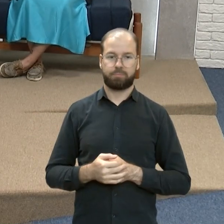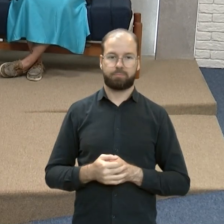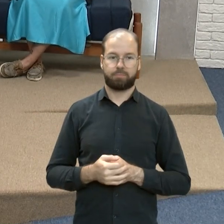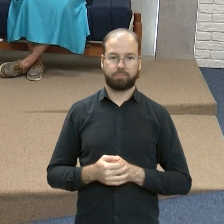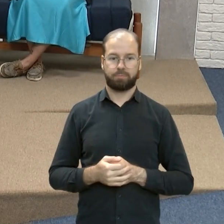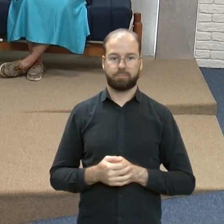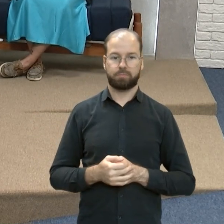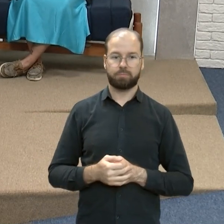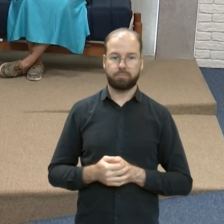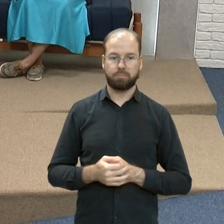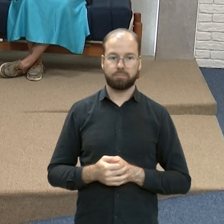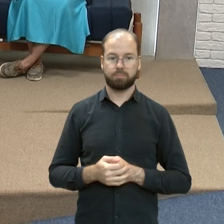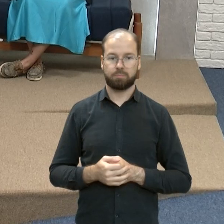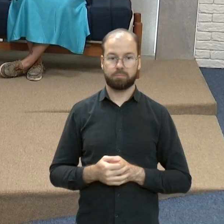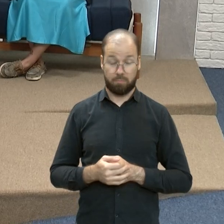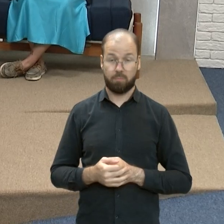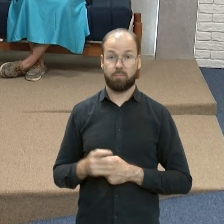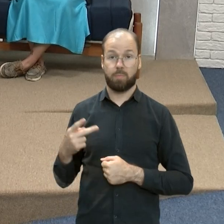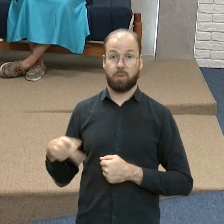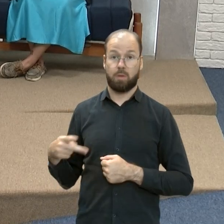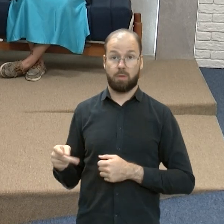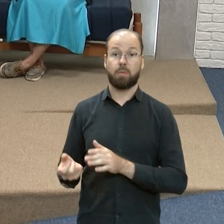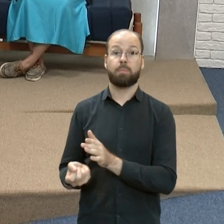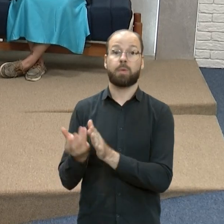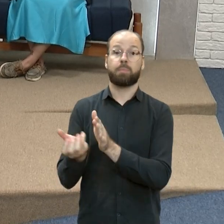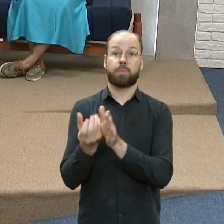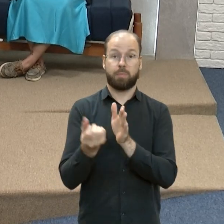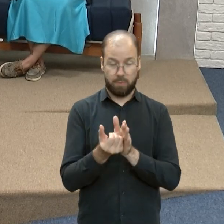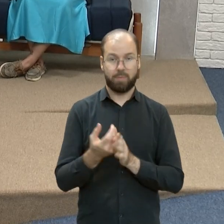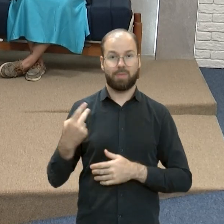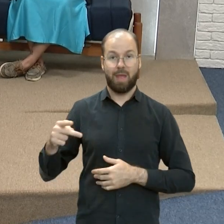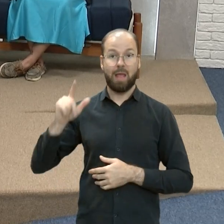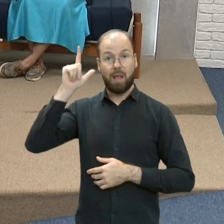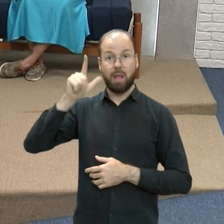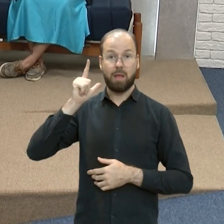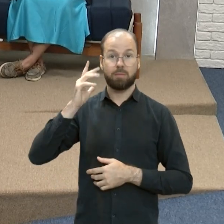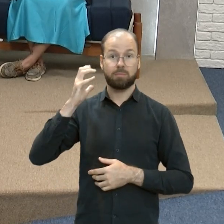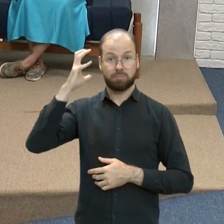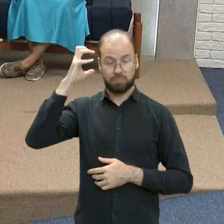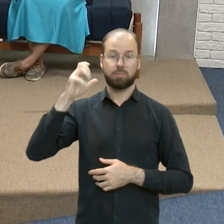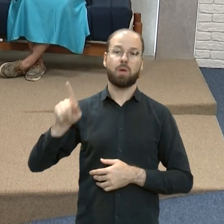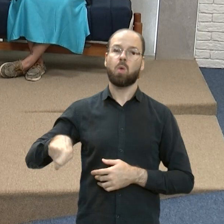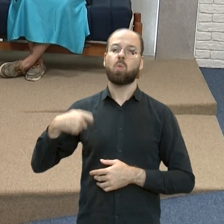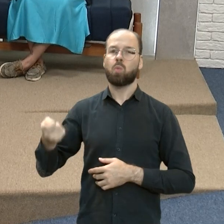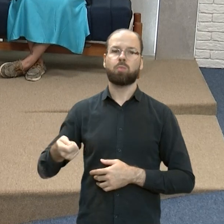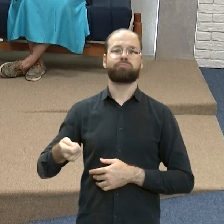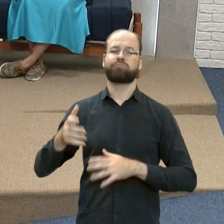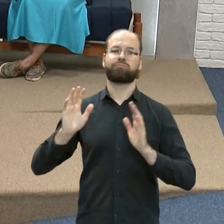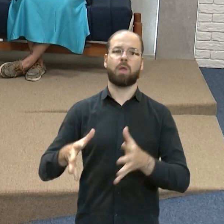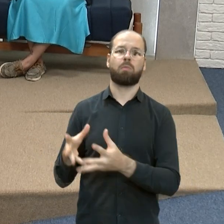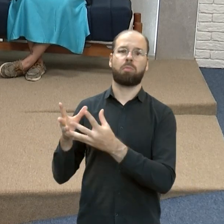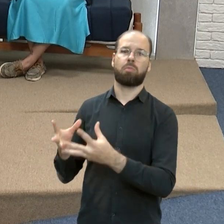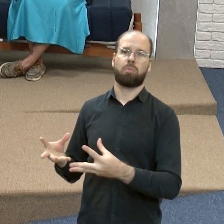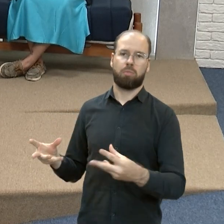Então, a obra da Leodegária caiu, né, como a Natália disse, nesse ostracismo. Então,